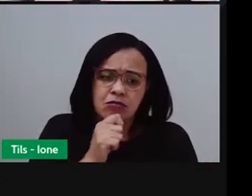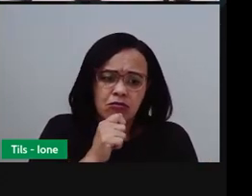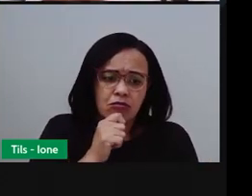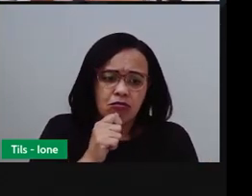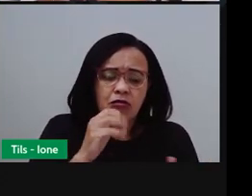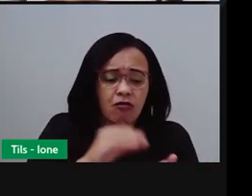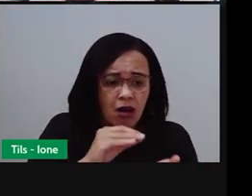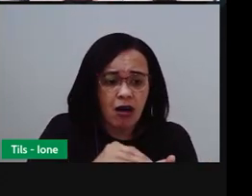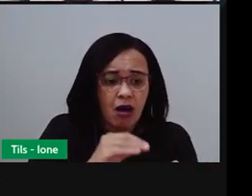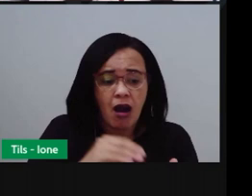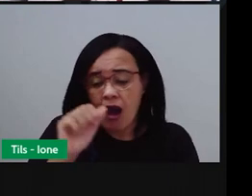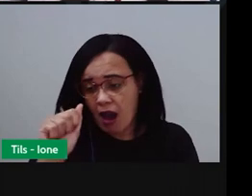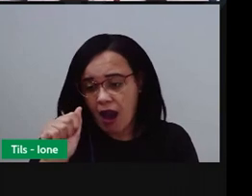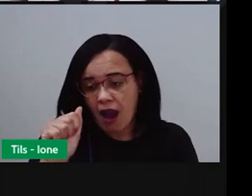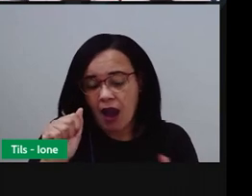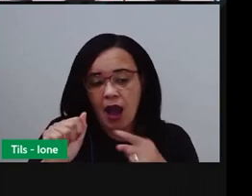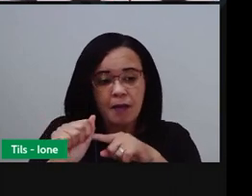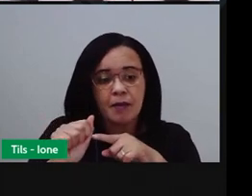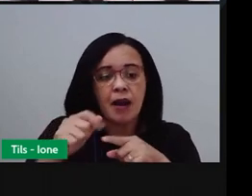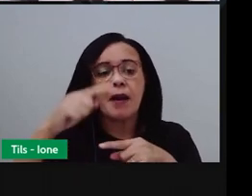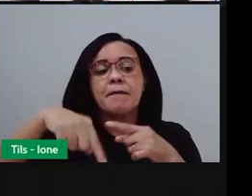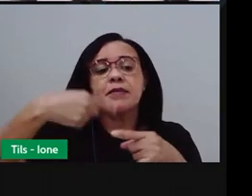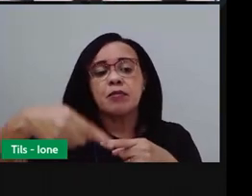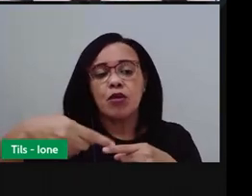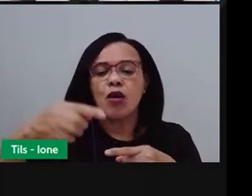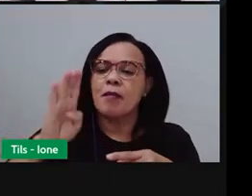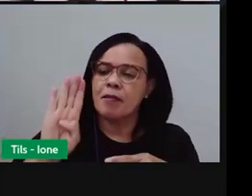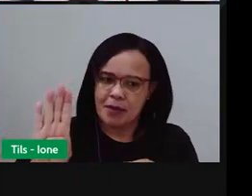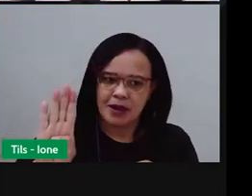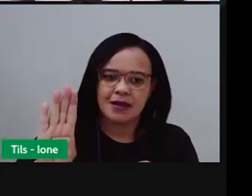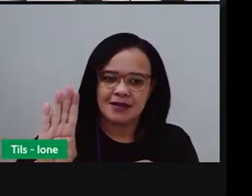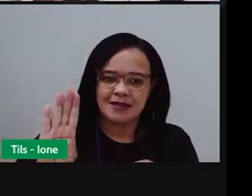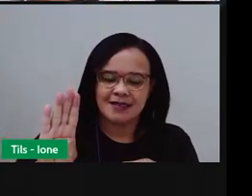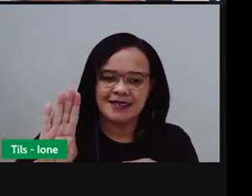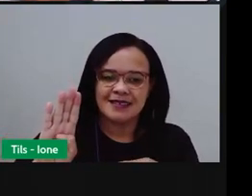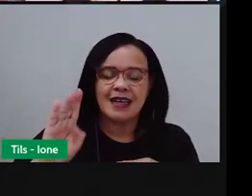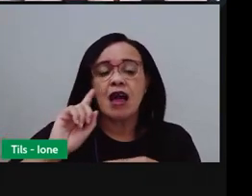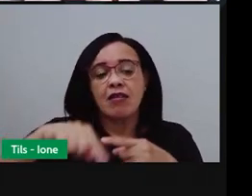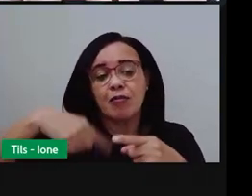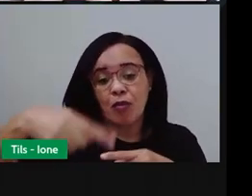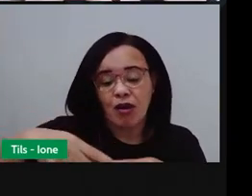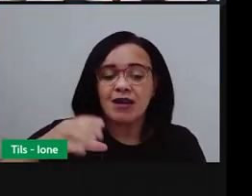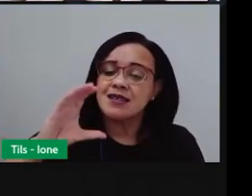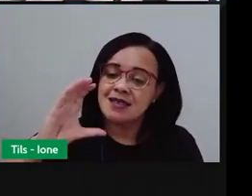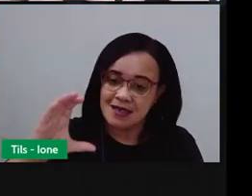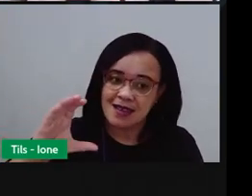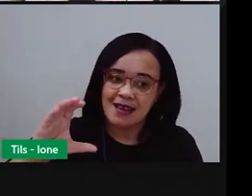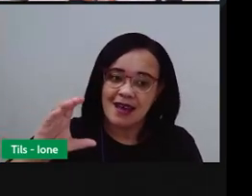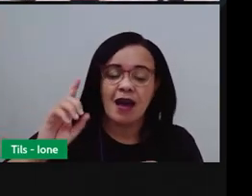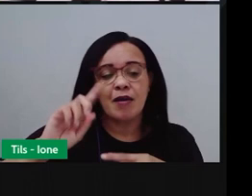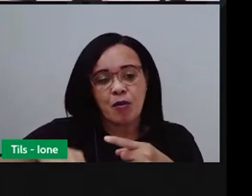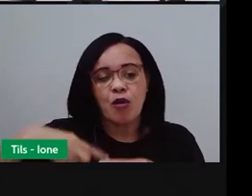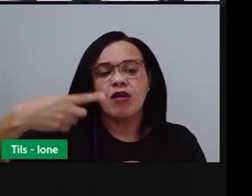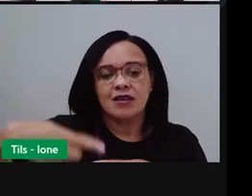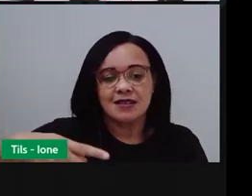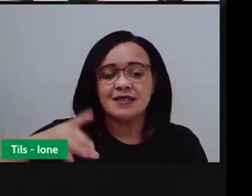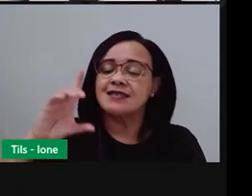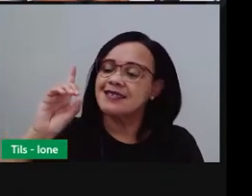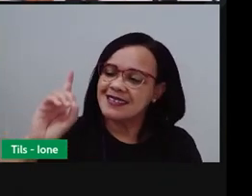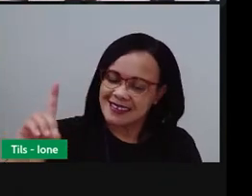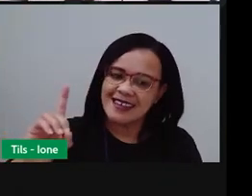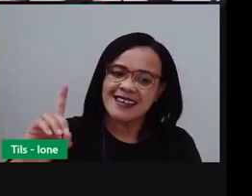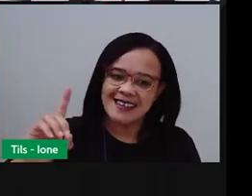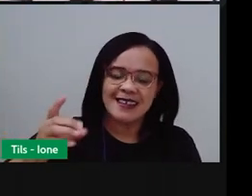tem letra B, então vamos para a próxima, letra C. Ah, não tem nenhuma com a letra C, vamos procurar uma com a próxima, letra